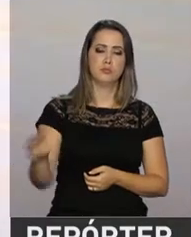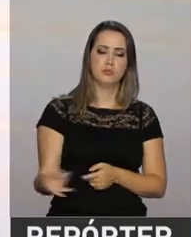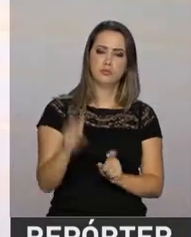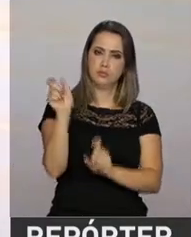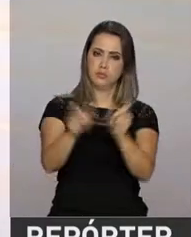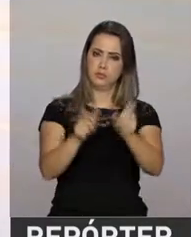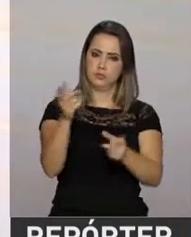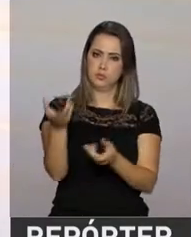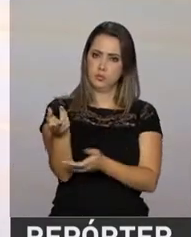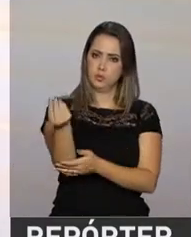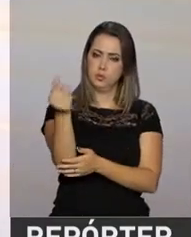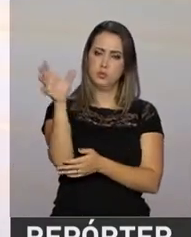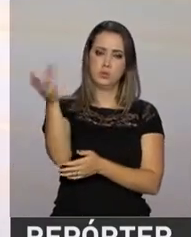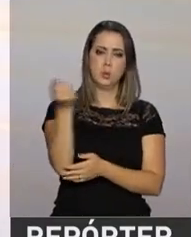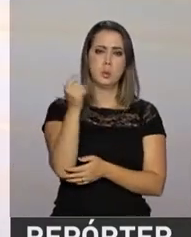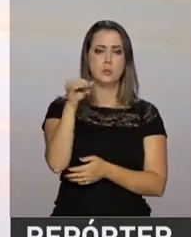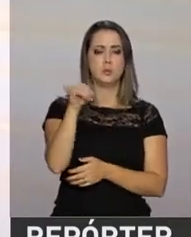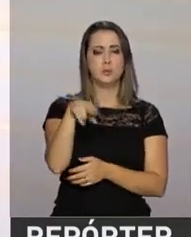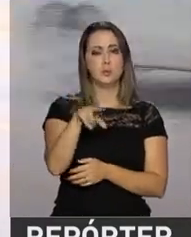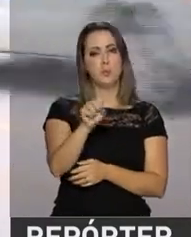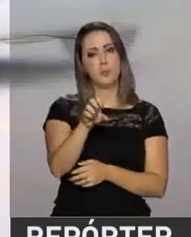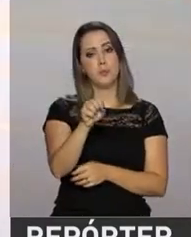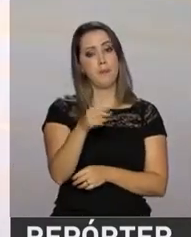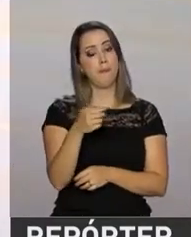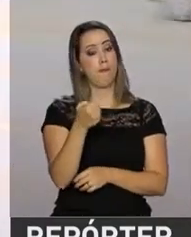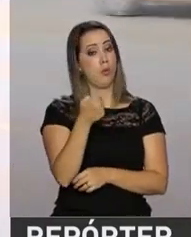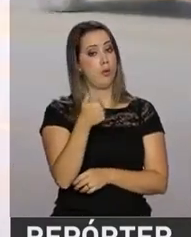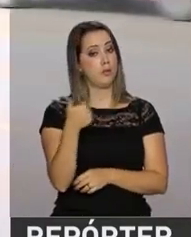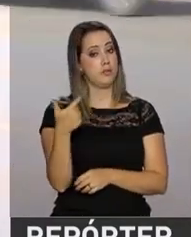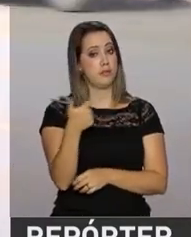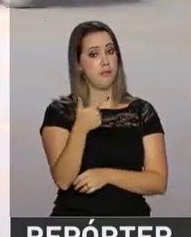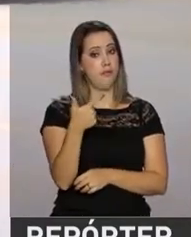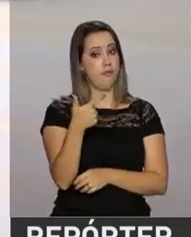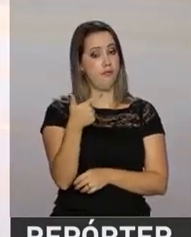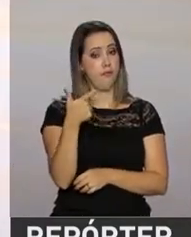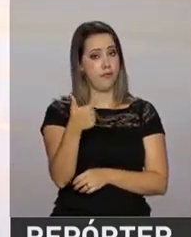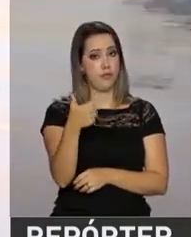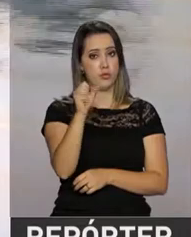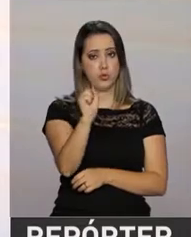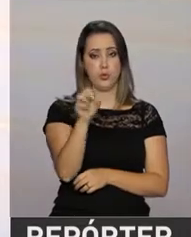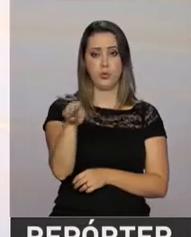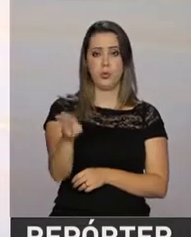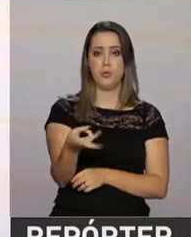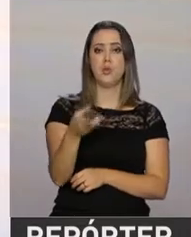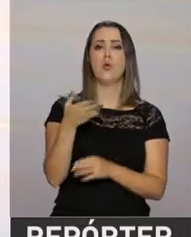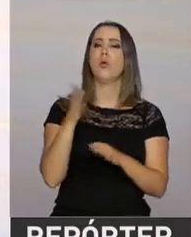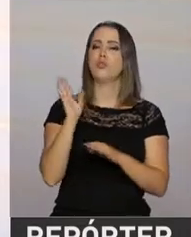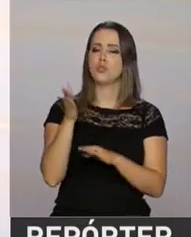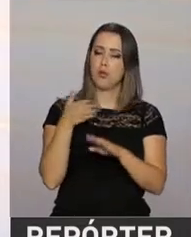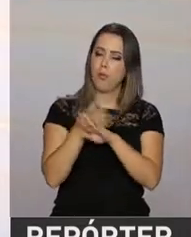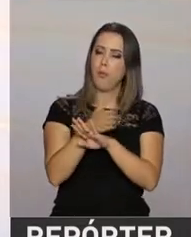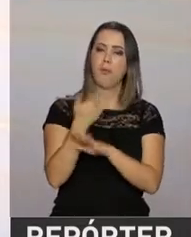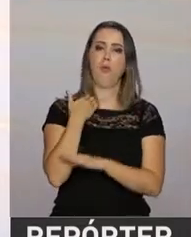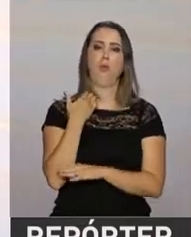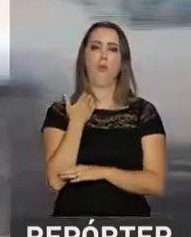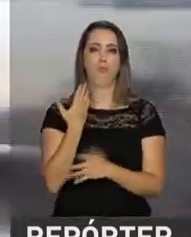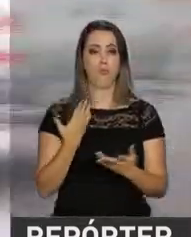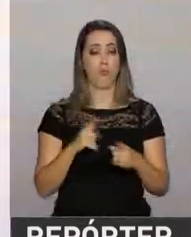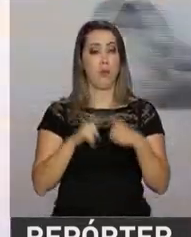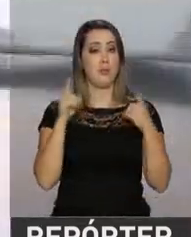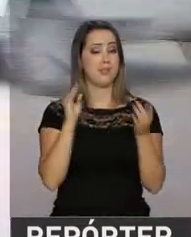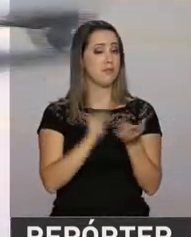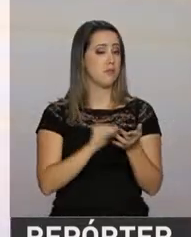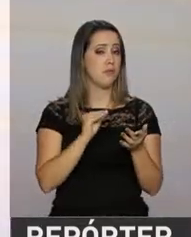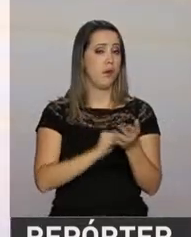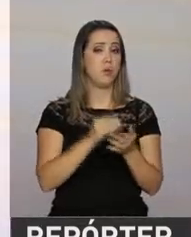inss quase 28 milhões foram ao banco e realizaram a comprovação de vida mas ainda faltam